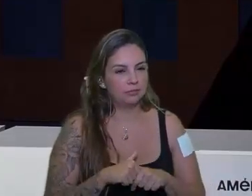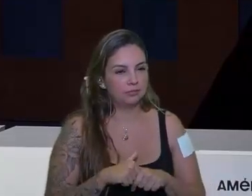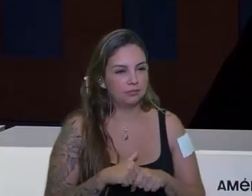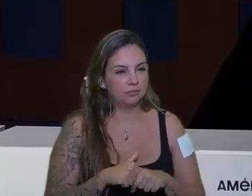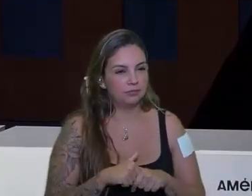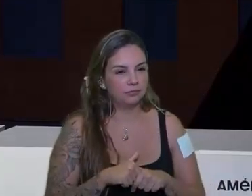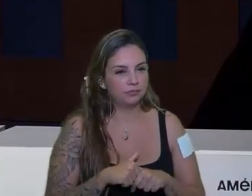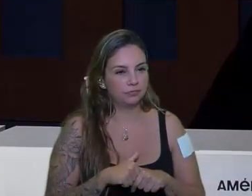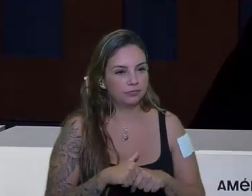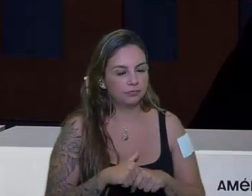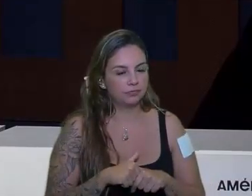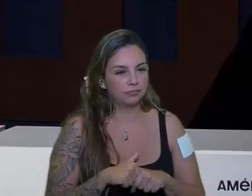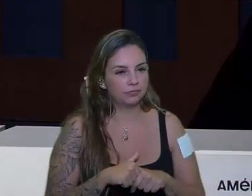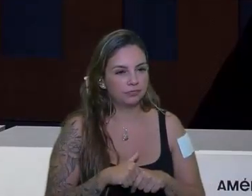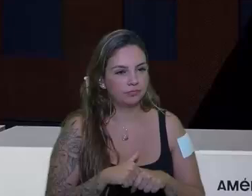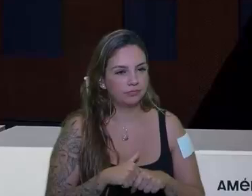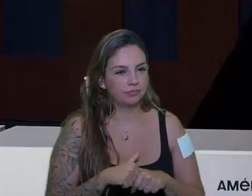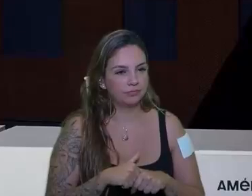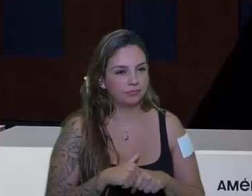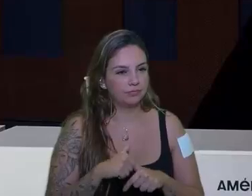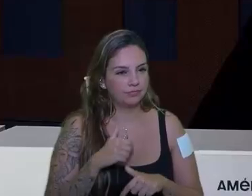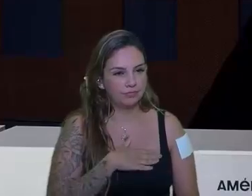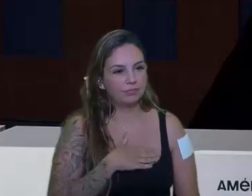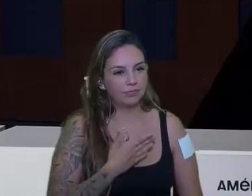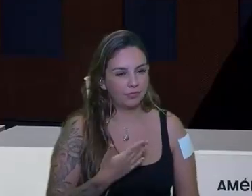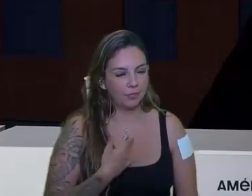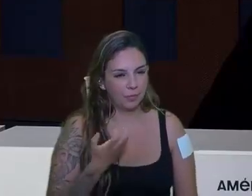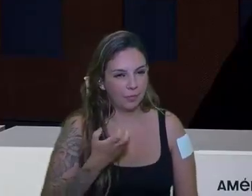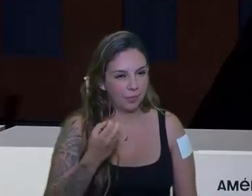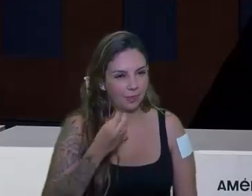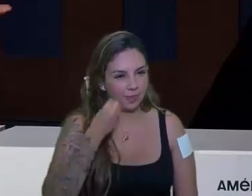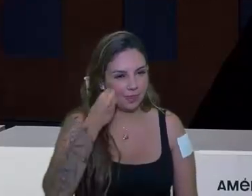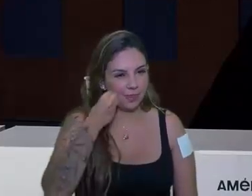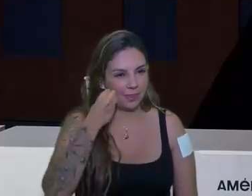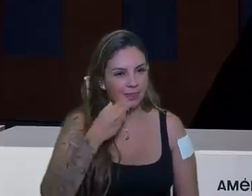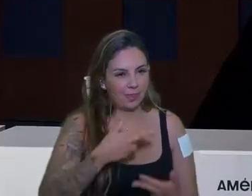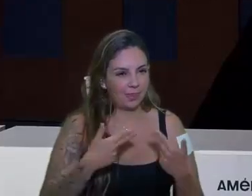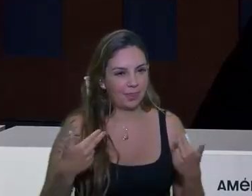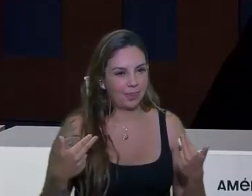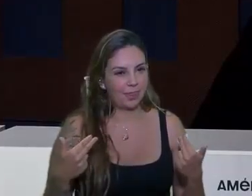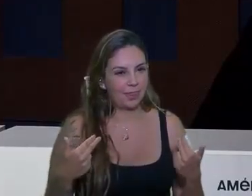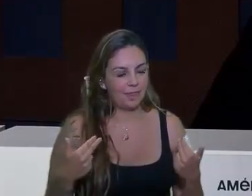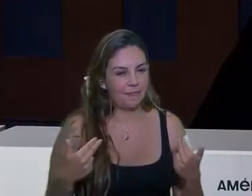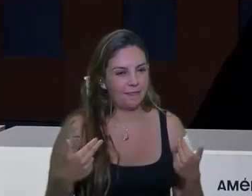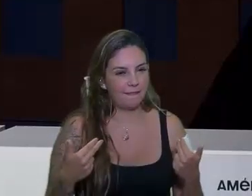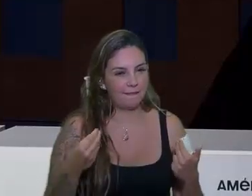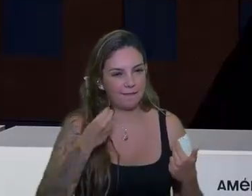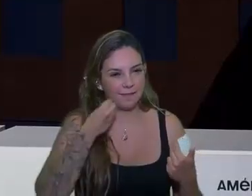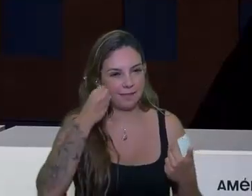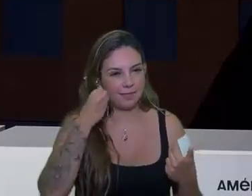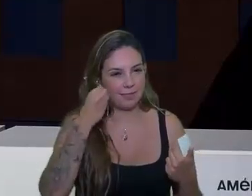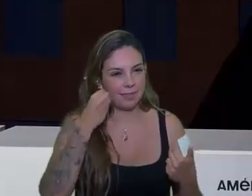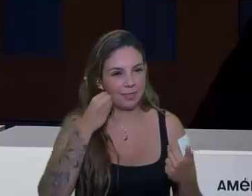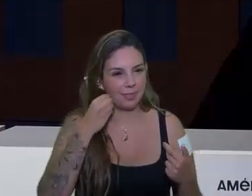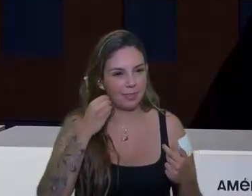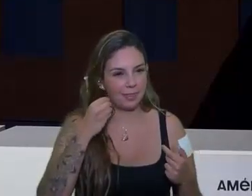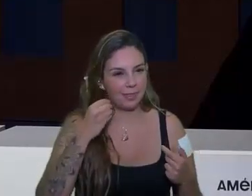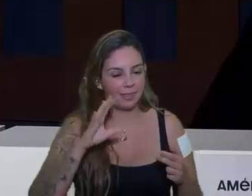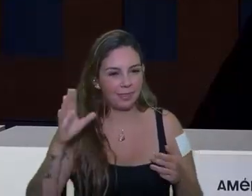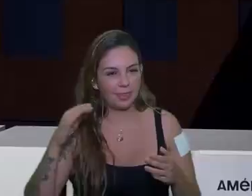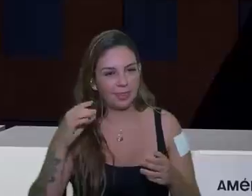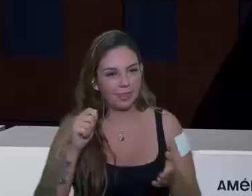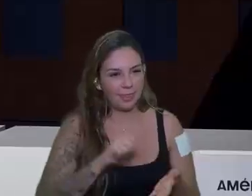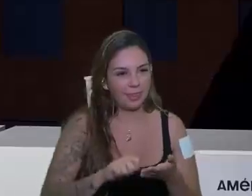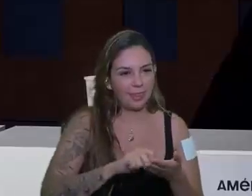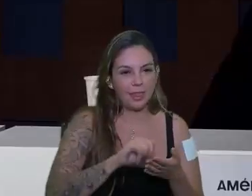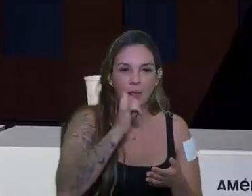esse público. Então, eu descobri que eu também gostava disso. Então, quando eu quero experimentar algo, falar, então vou experimentar para a faixa etária tal, então